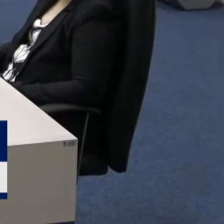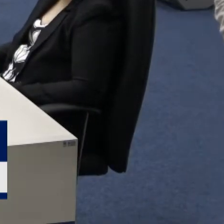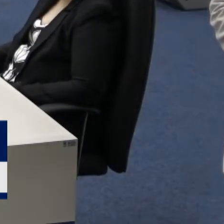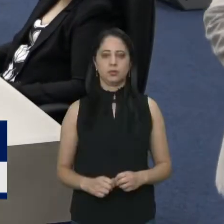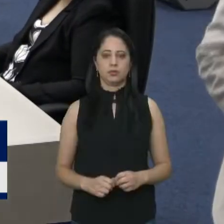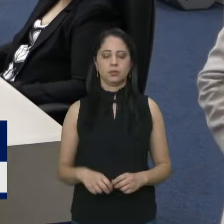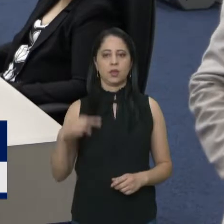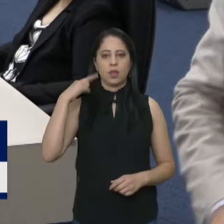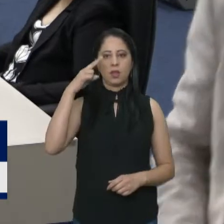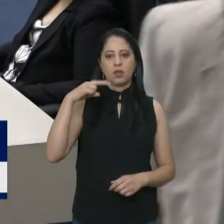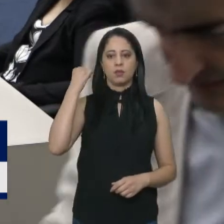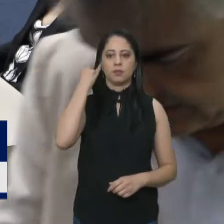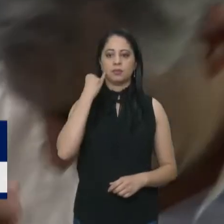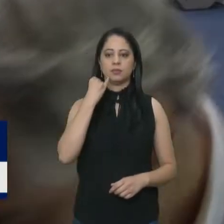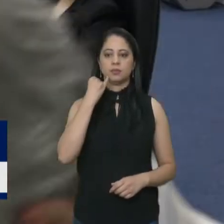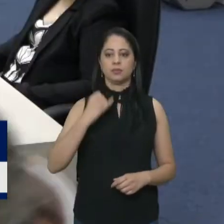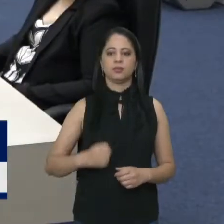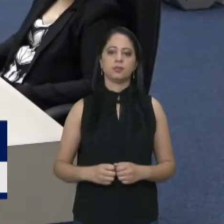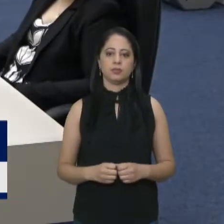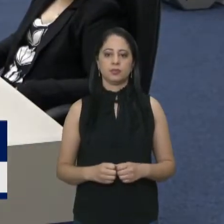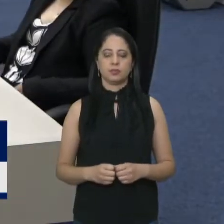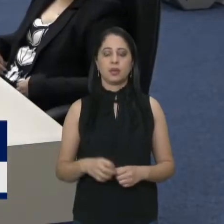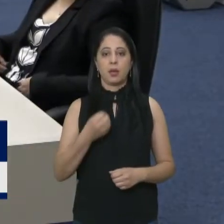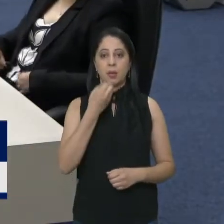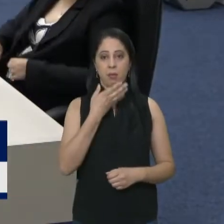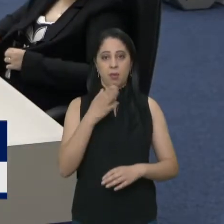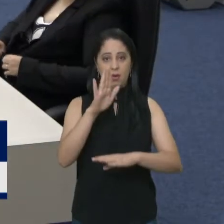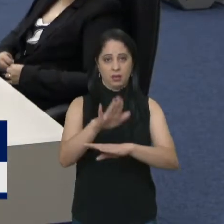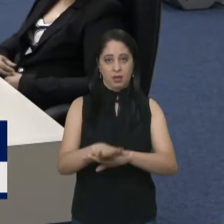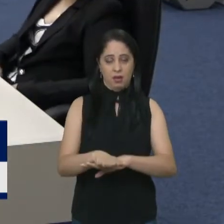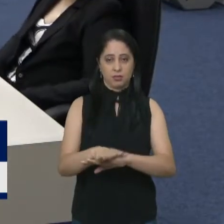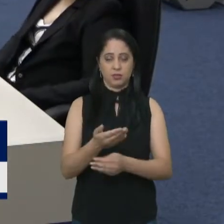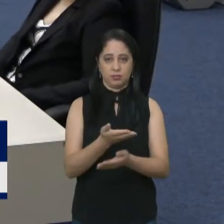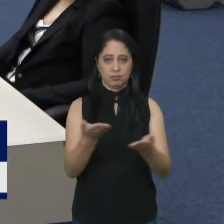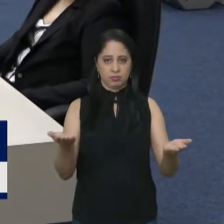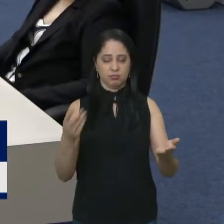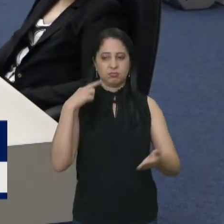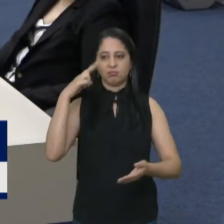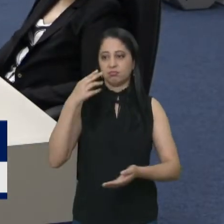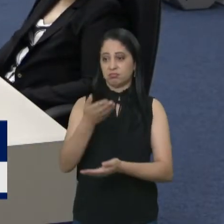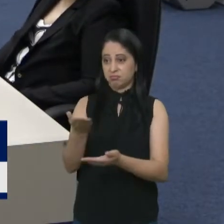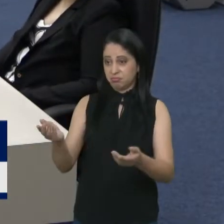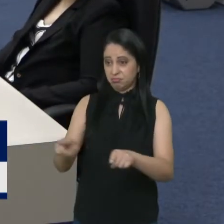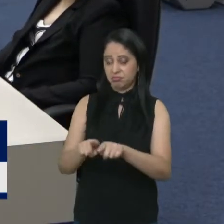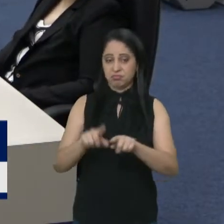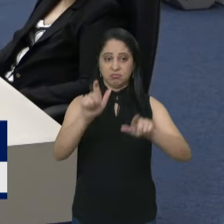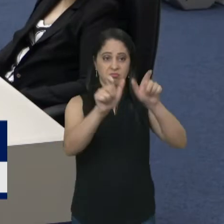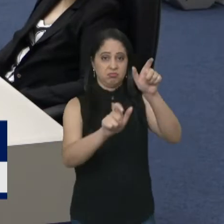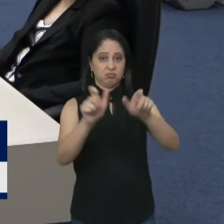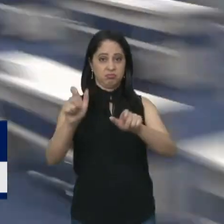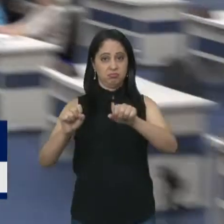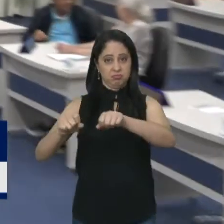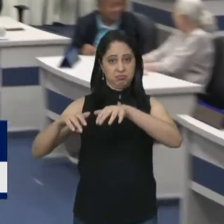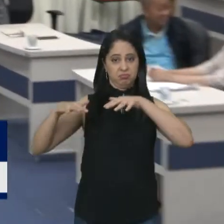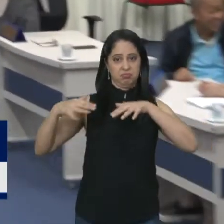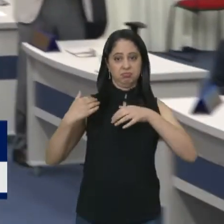Palavra, vereador José Luiz. Senhor presidente, boa tarde, vereadores, público que aqui nos